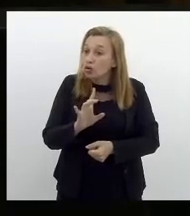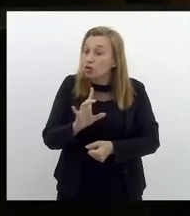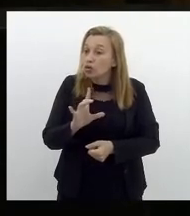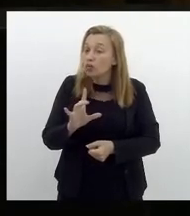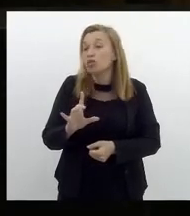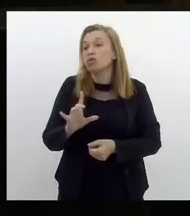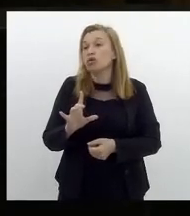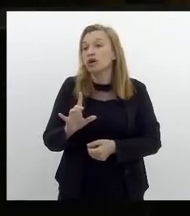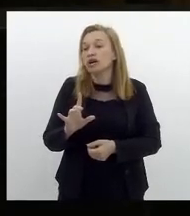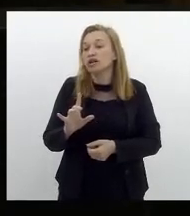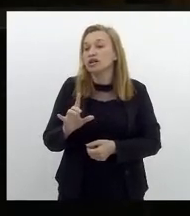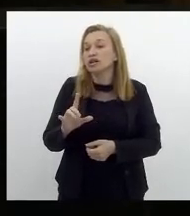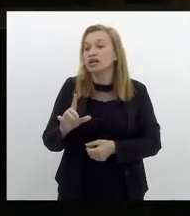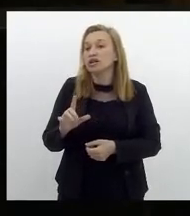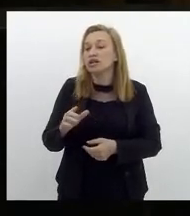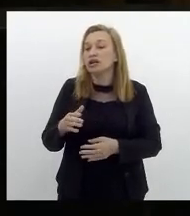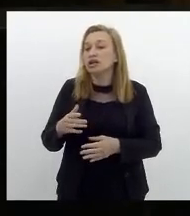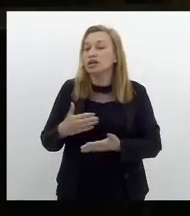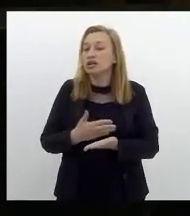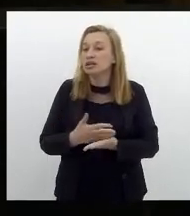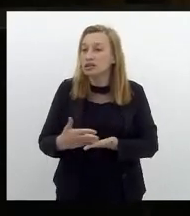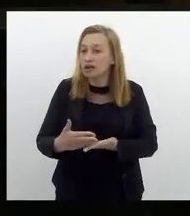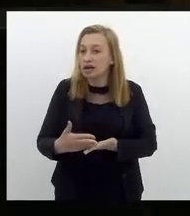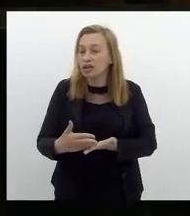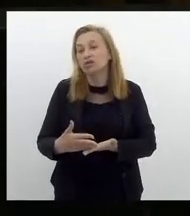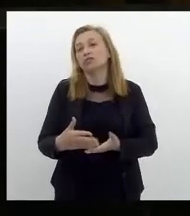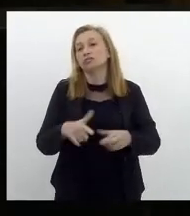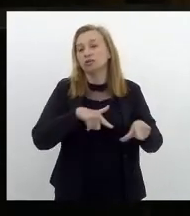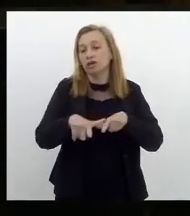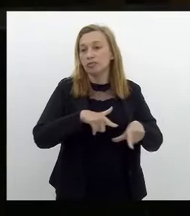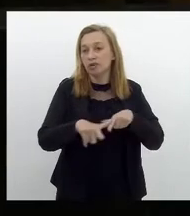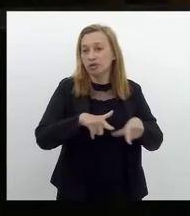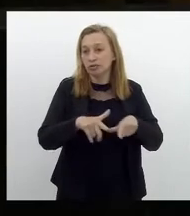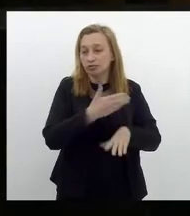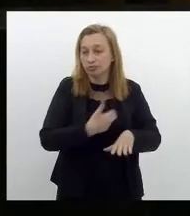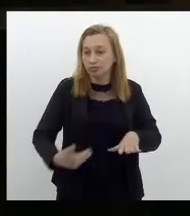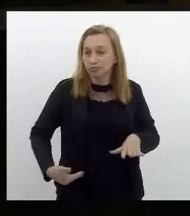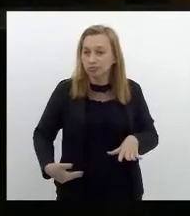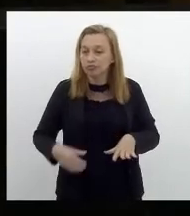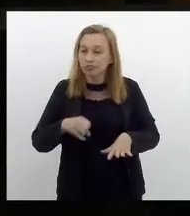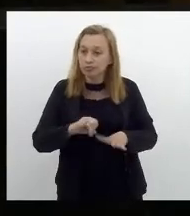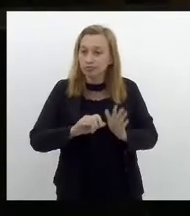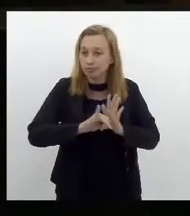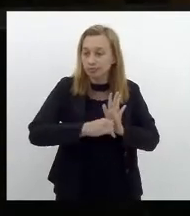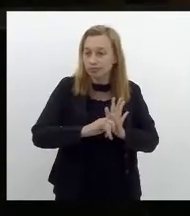serviço público a partir dessa data, se o edital não sair até